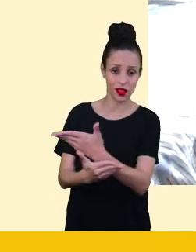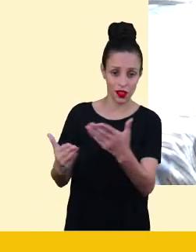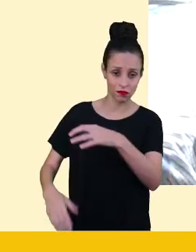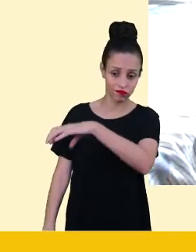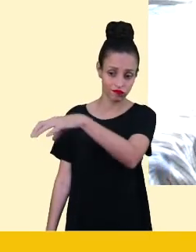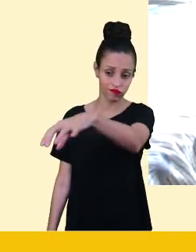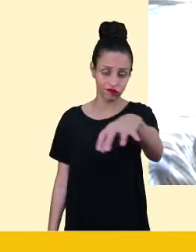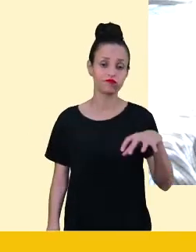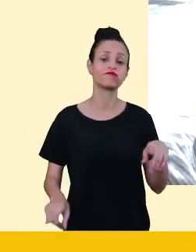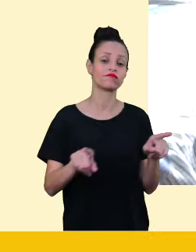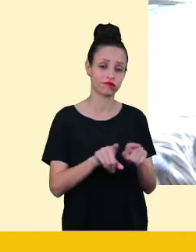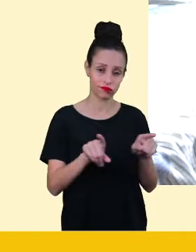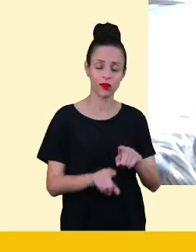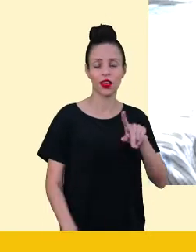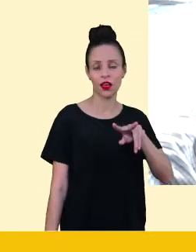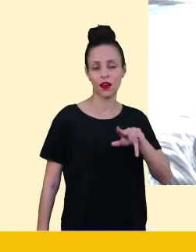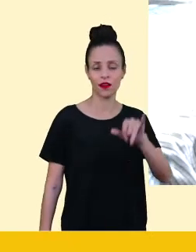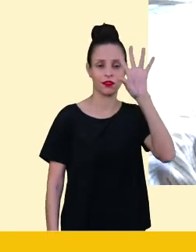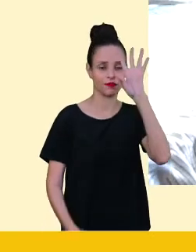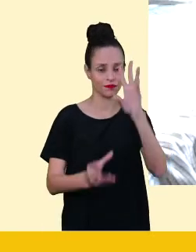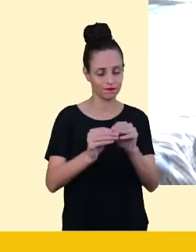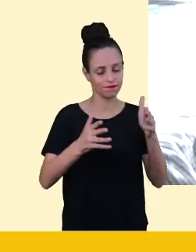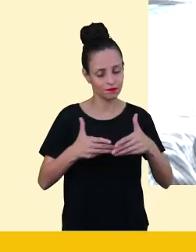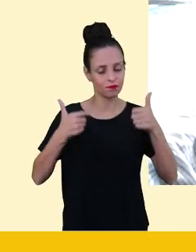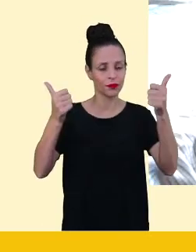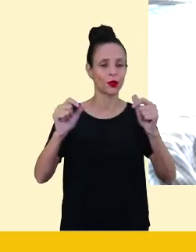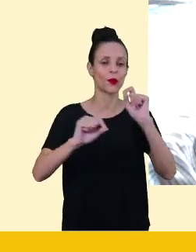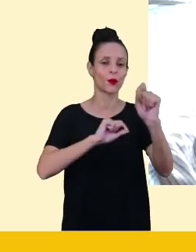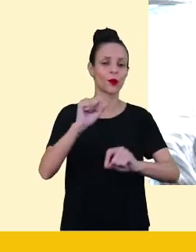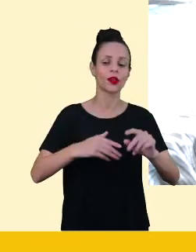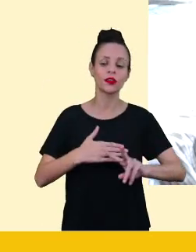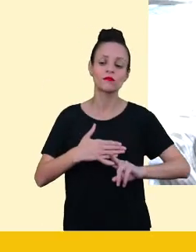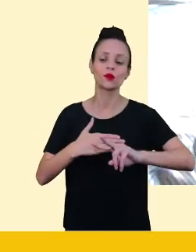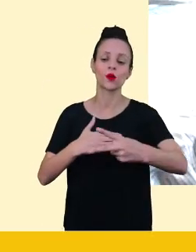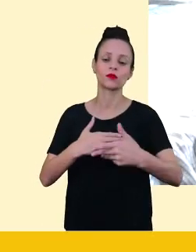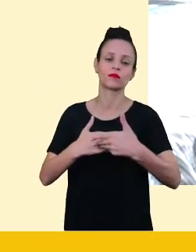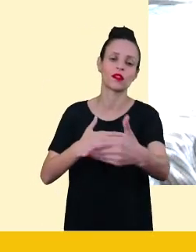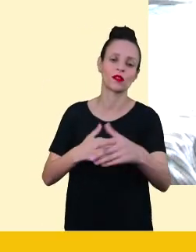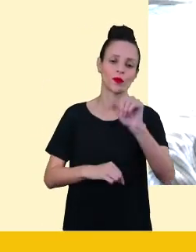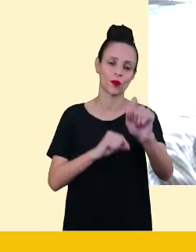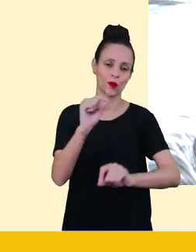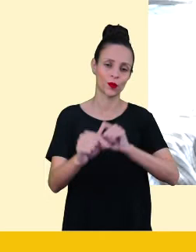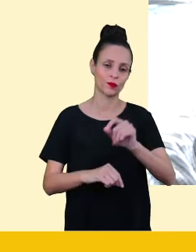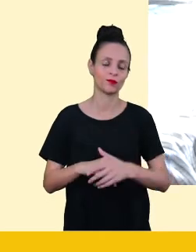também nas comunidades, também a gente vai entendendo melhor o que isso gerou.